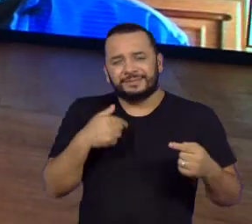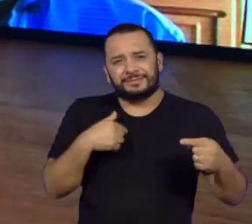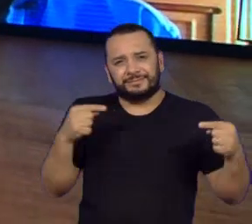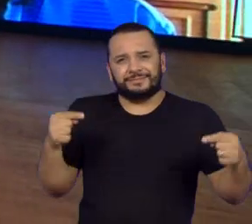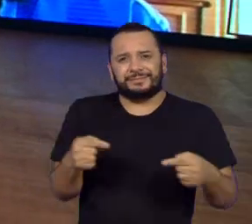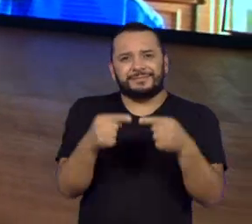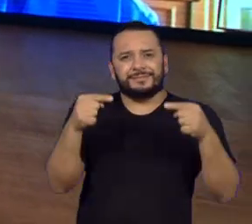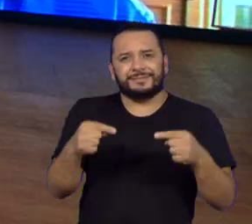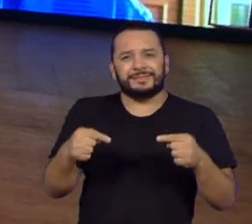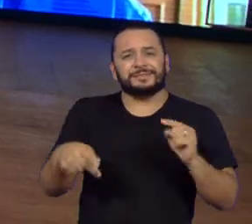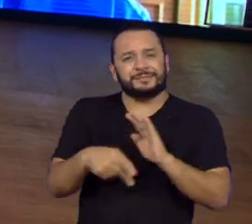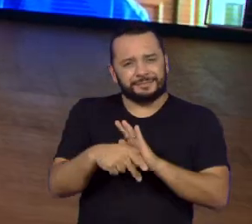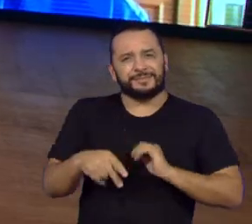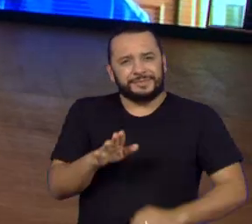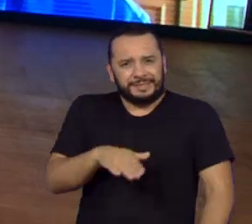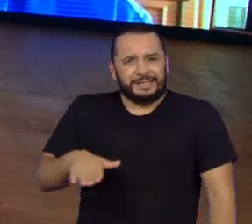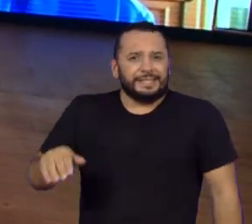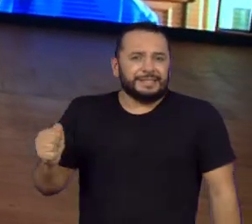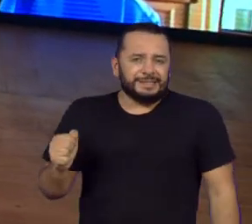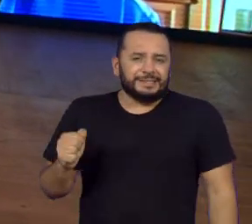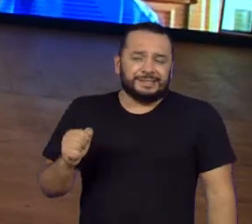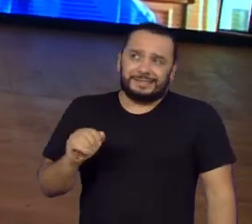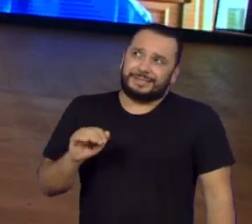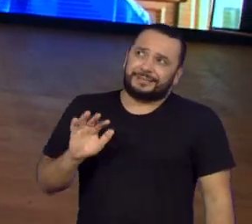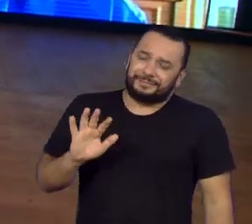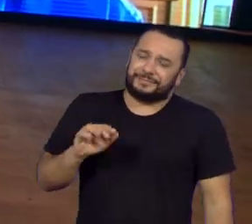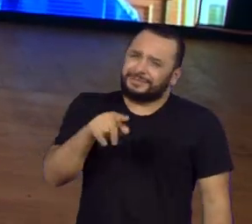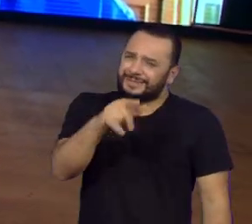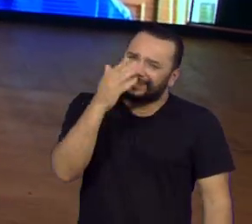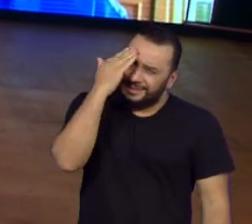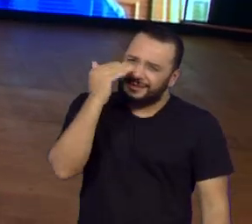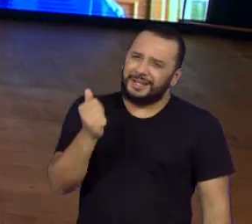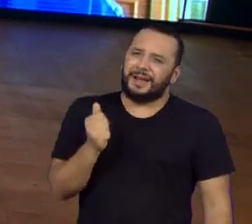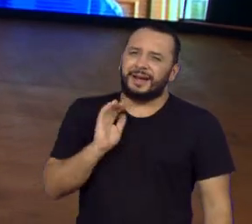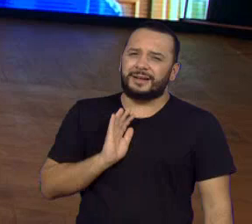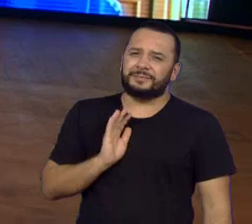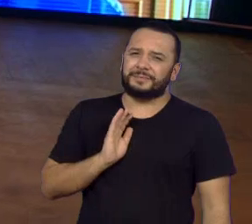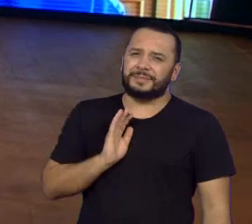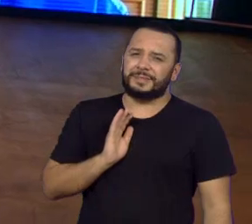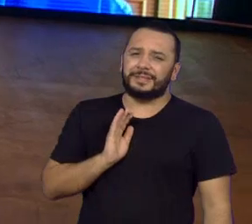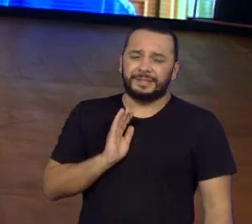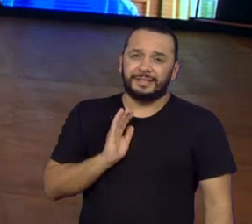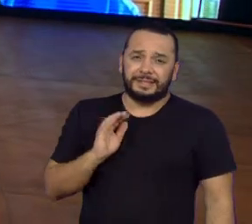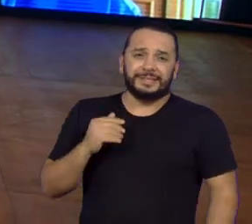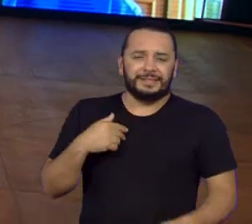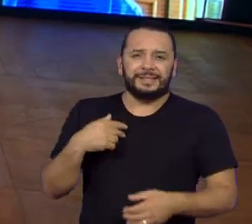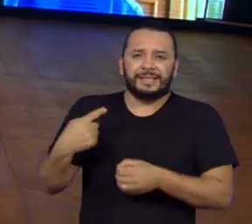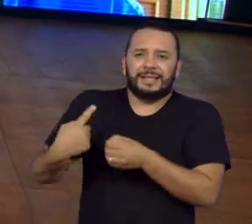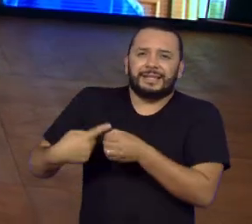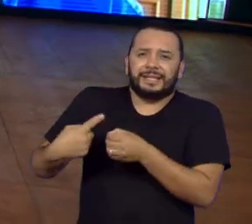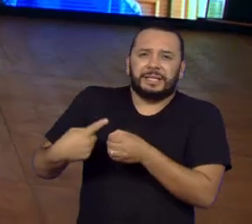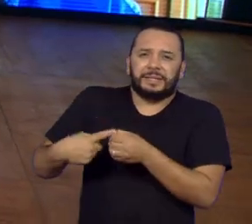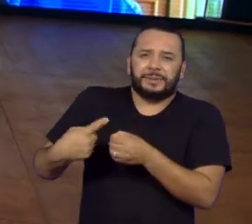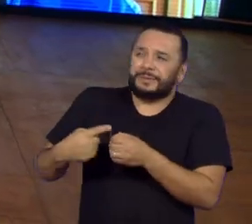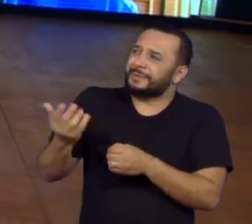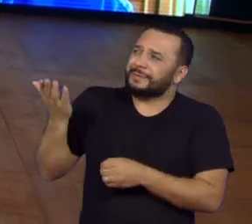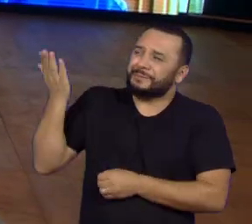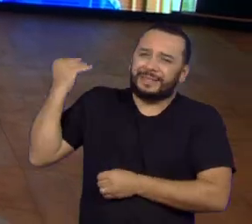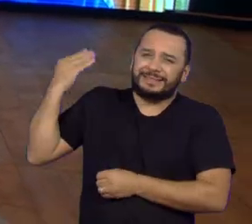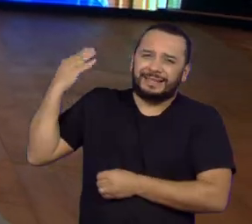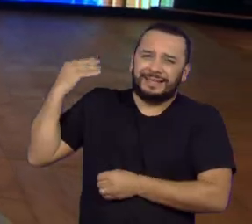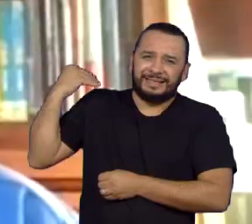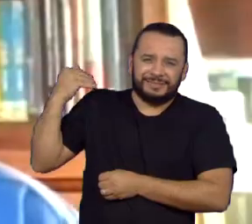assim apropriadas para essa idade, mas vocês sabem muito bem que no interior, naquele